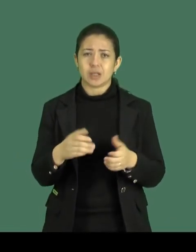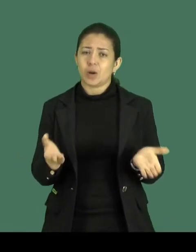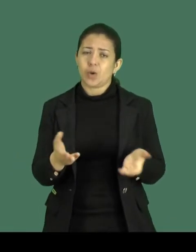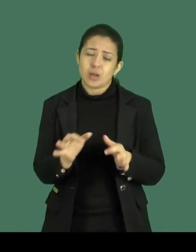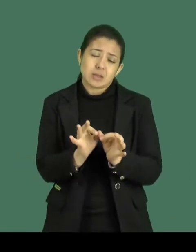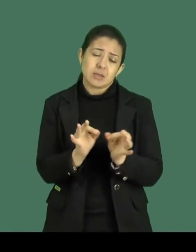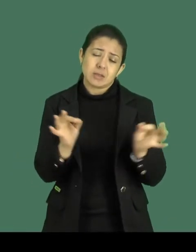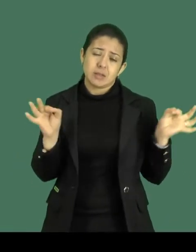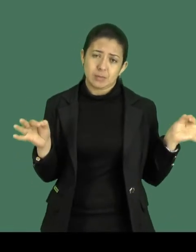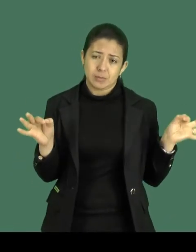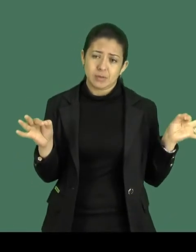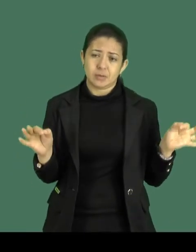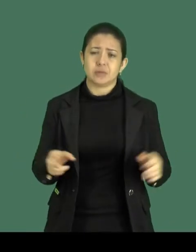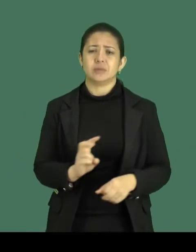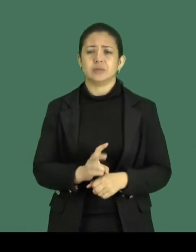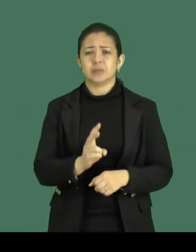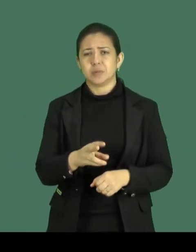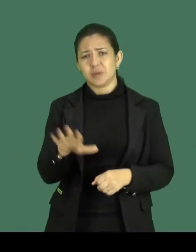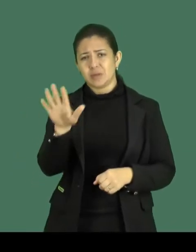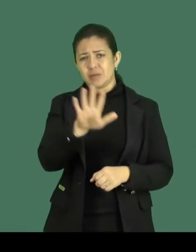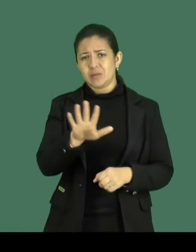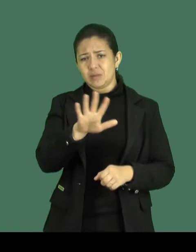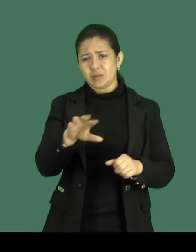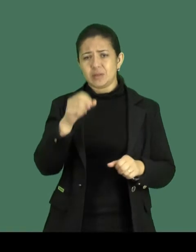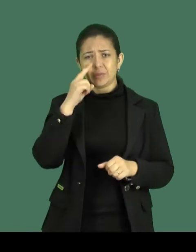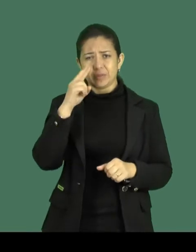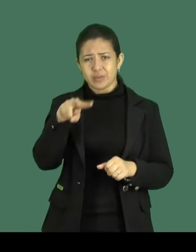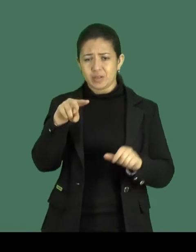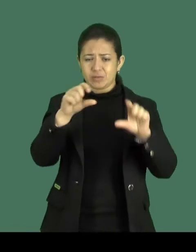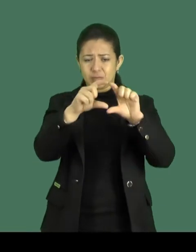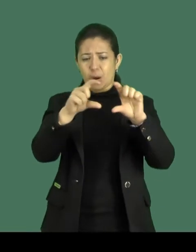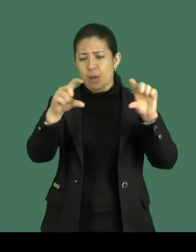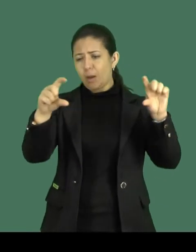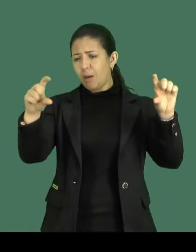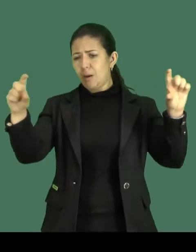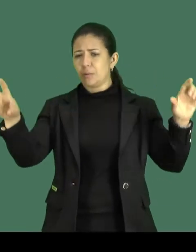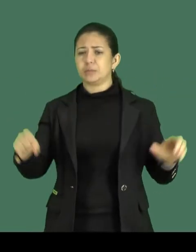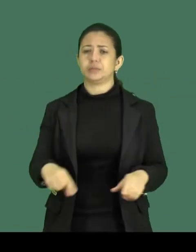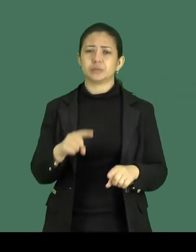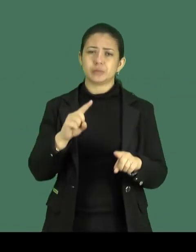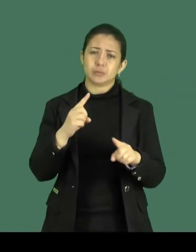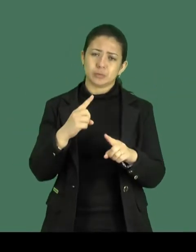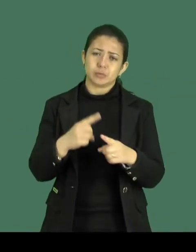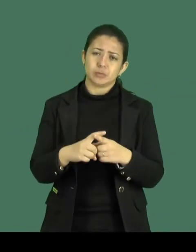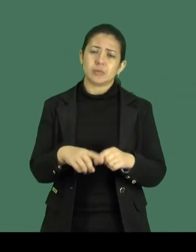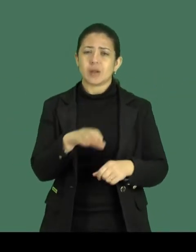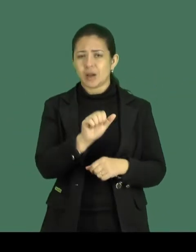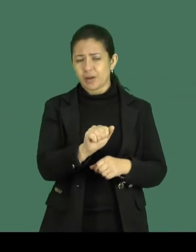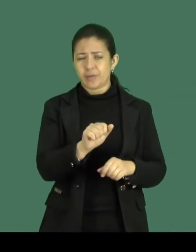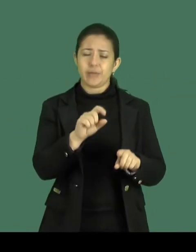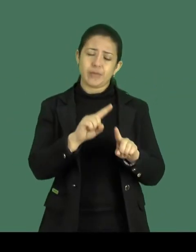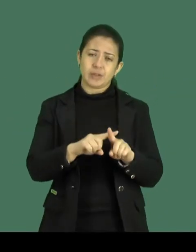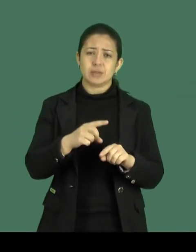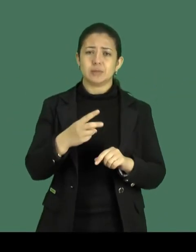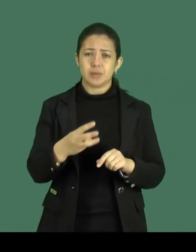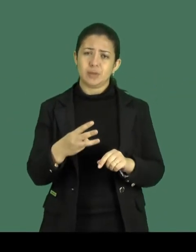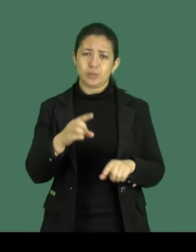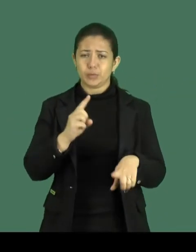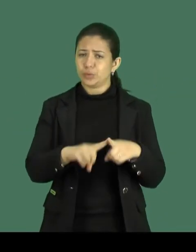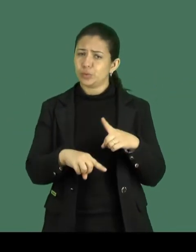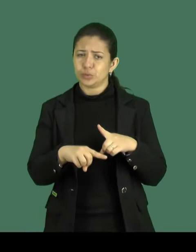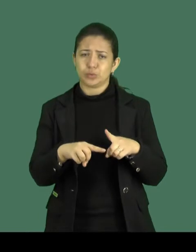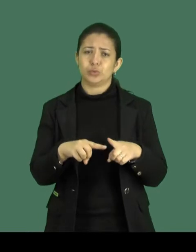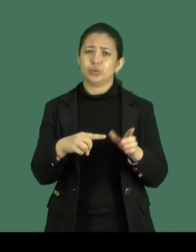poder simplificar. Da mesma forma, logaritmo de um produto, logaritmo de a vezes b, pode